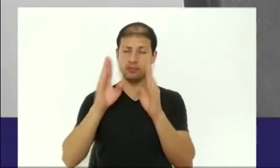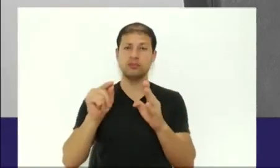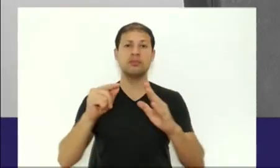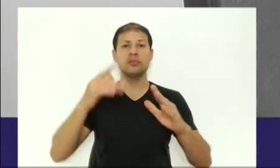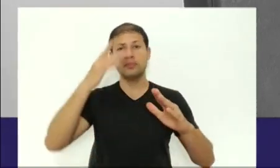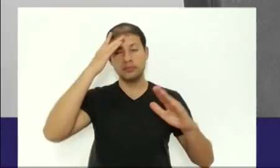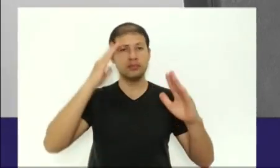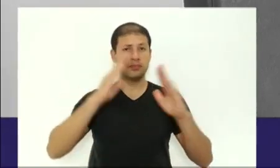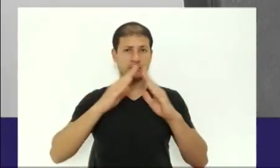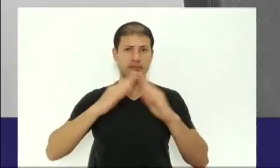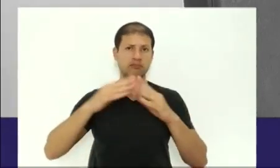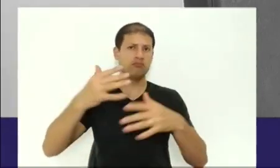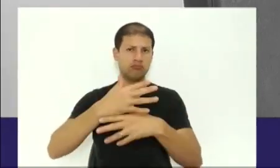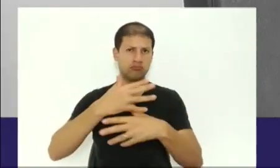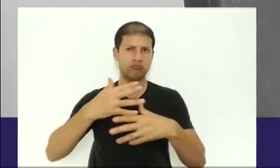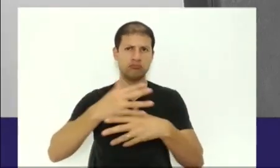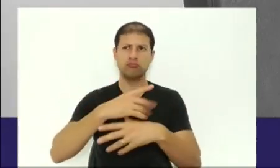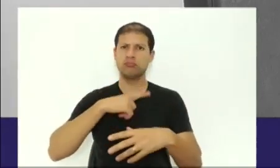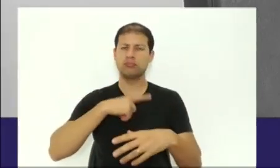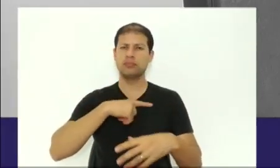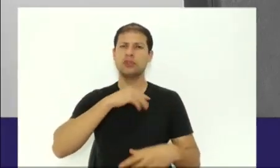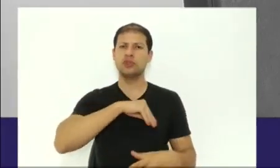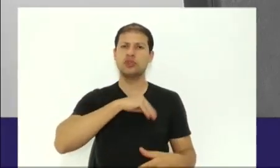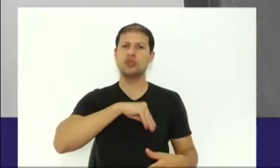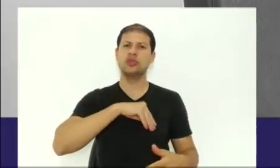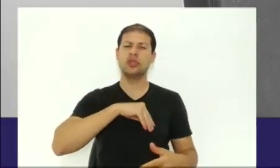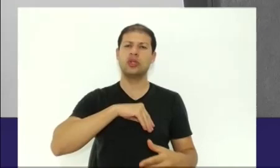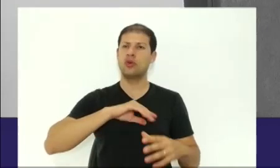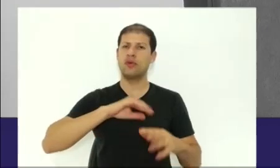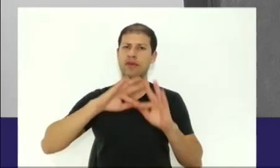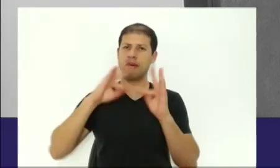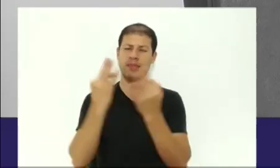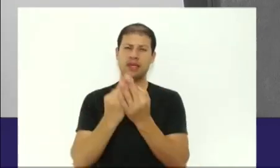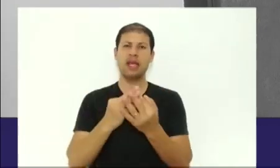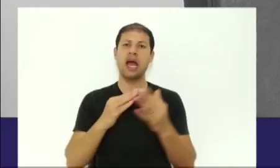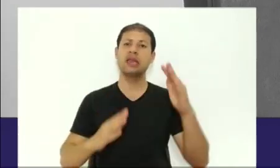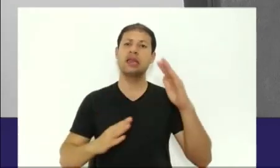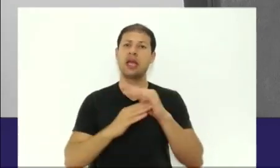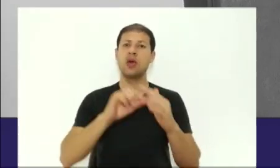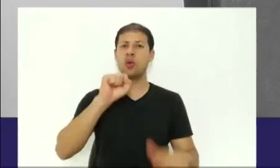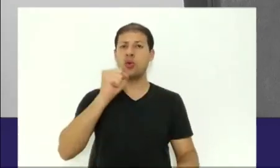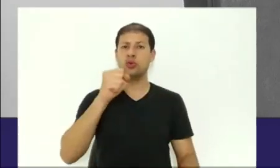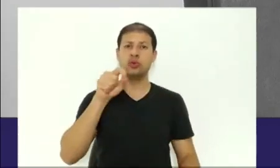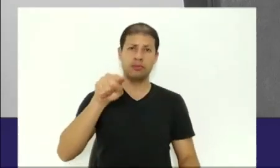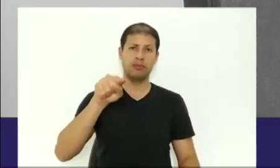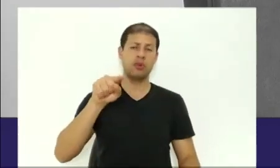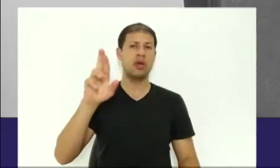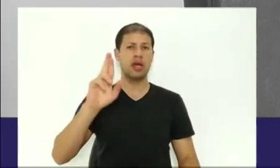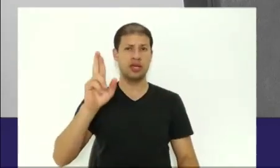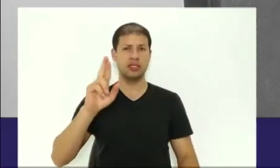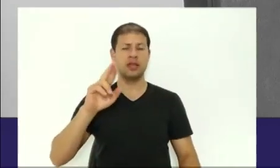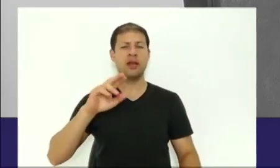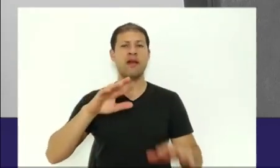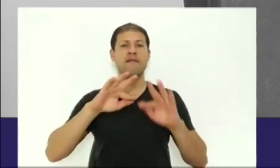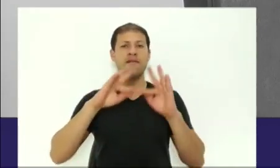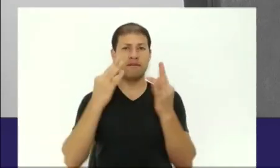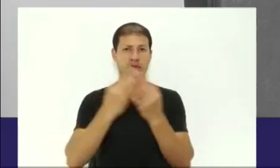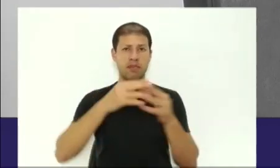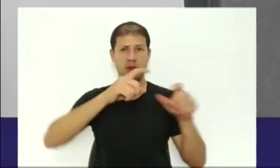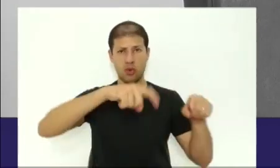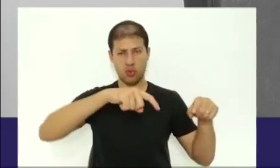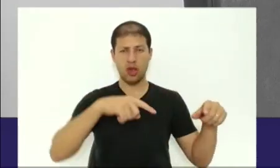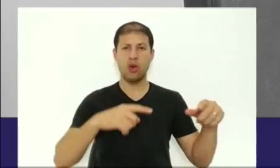áreas urbanas com renda bruta familiar mensal de até R$8.000 e famílias de áreas rurais com renda bruta anual de